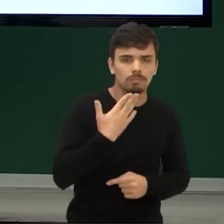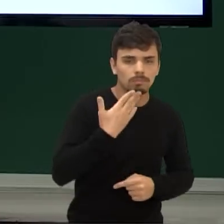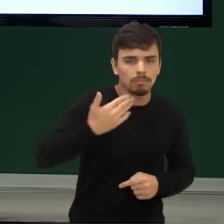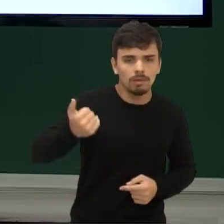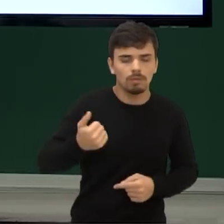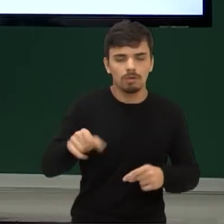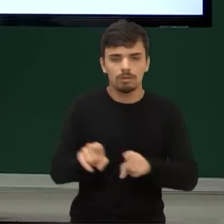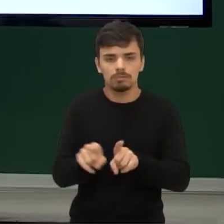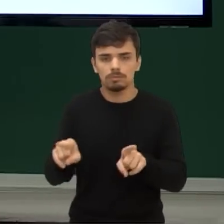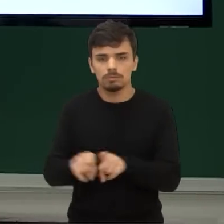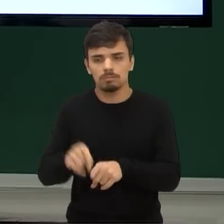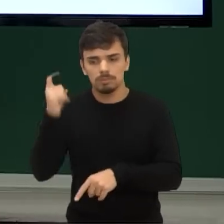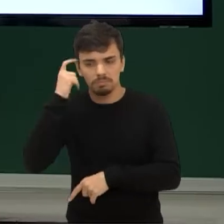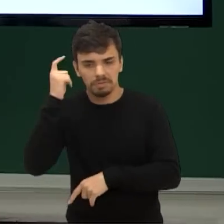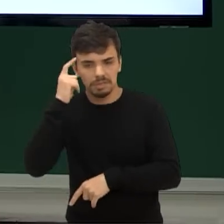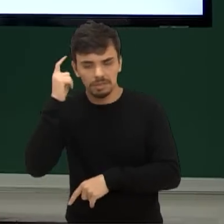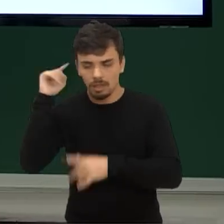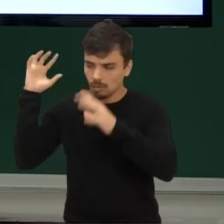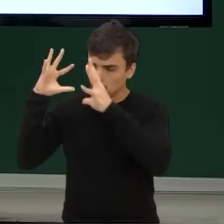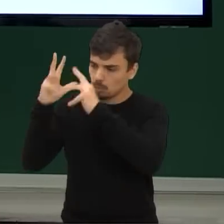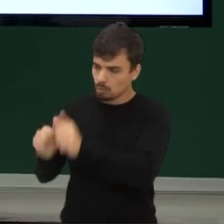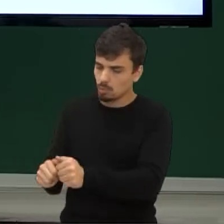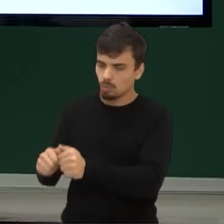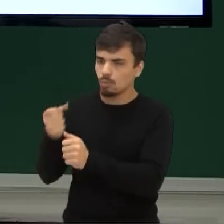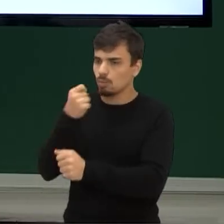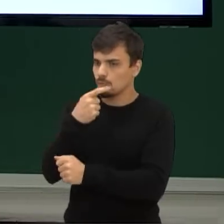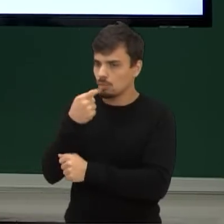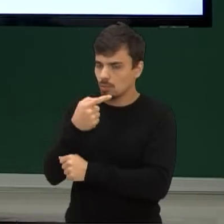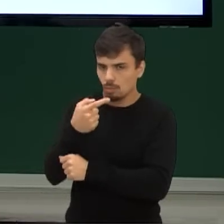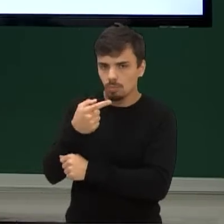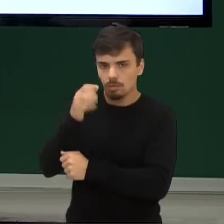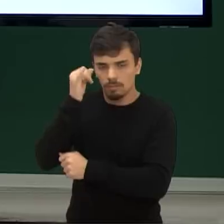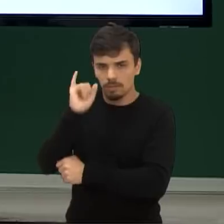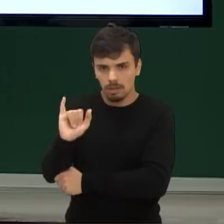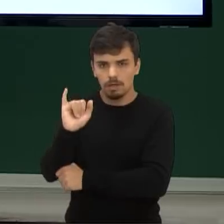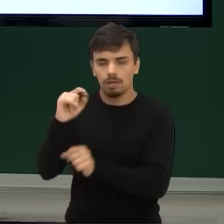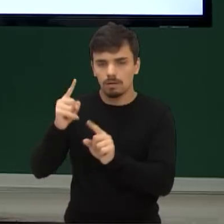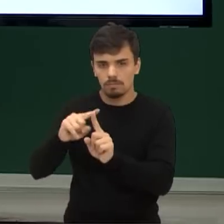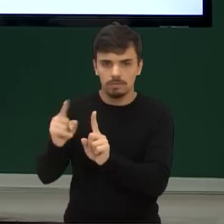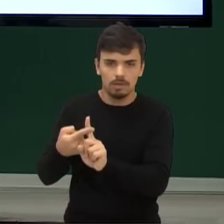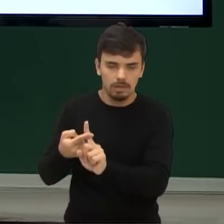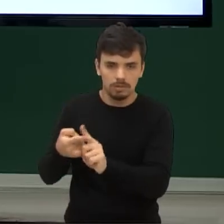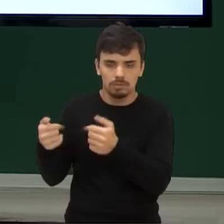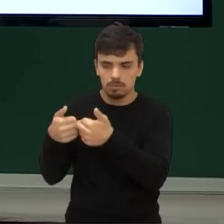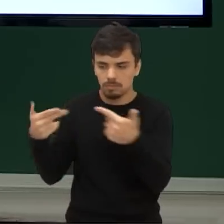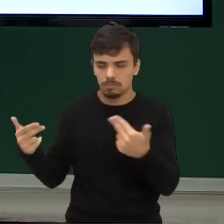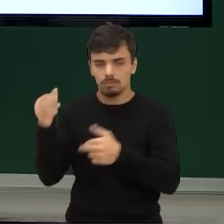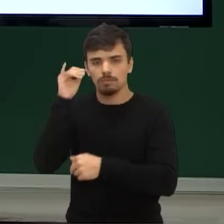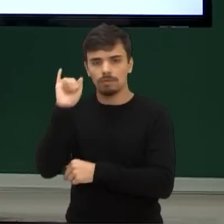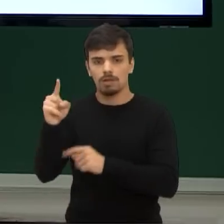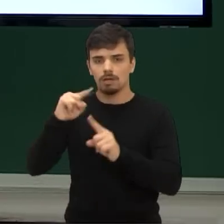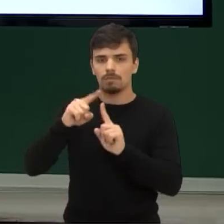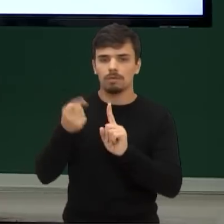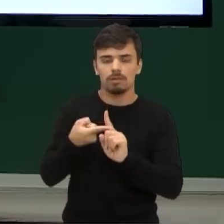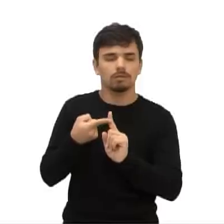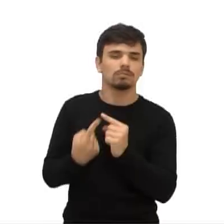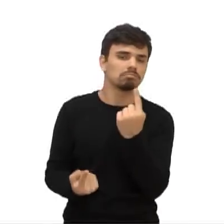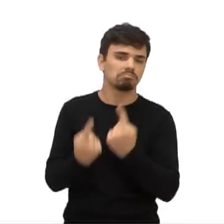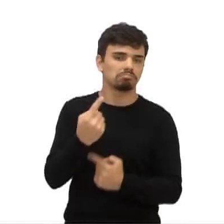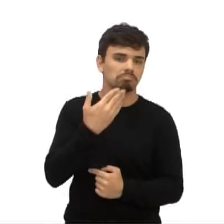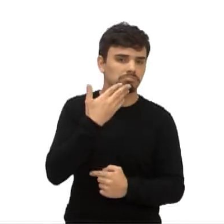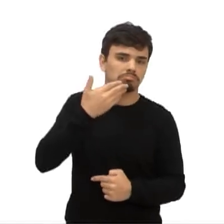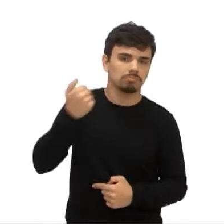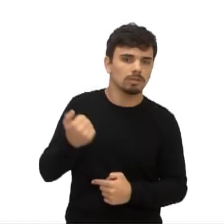Ou pensando em todos os anticoncepcionais dos que a gente ainda vai falar, tem um que é melhor? Olha só,